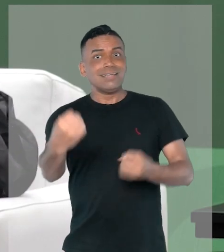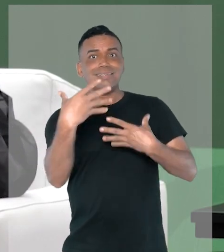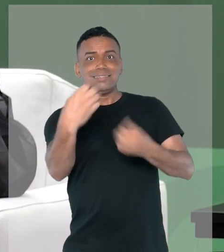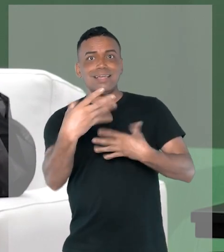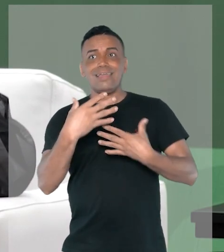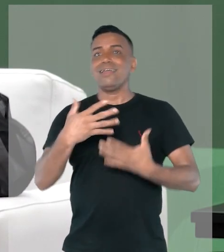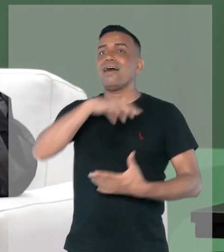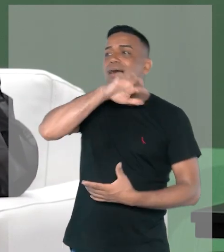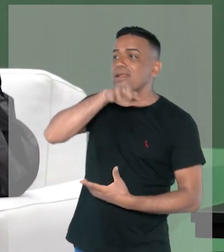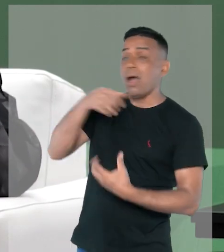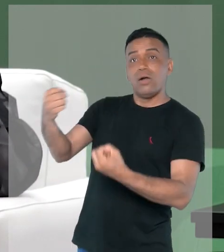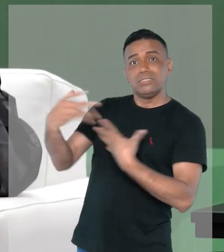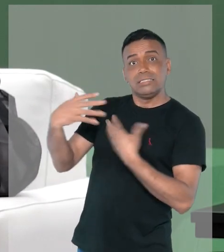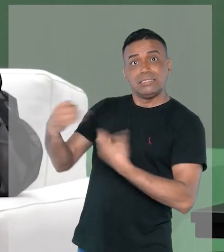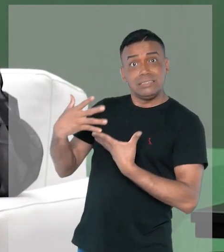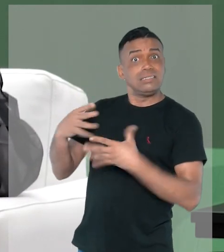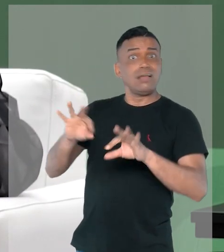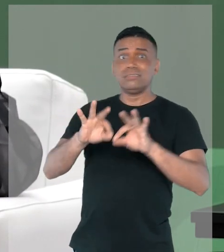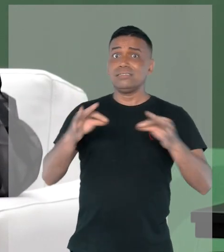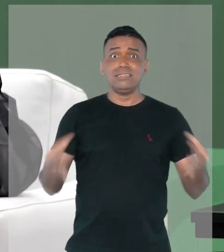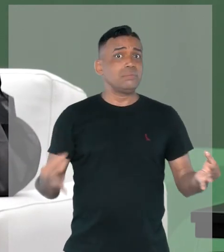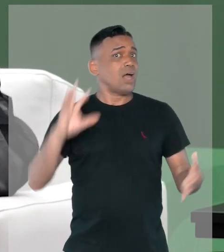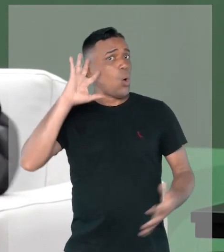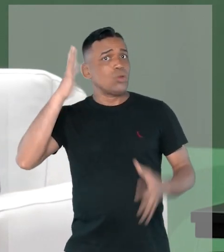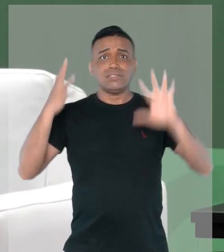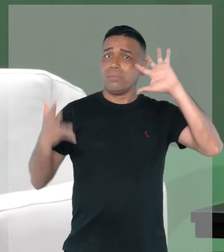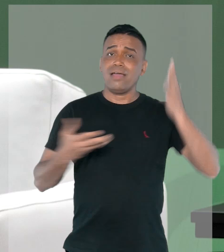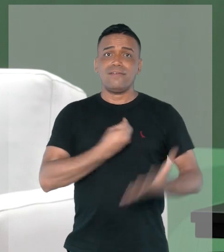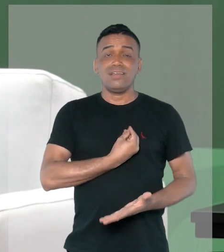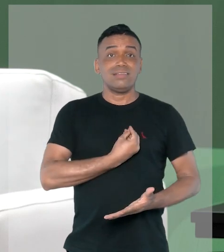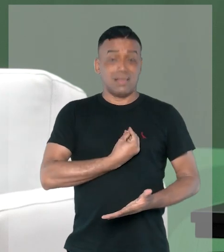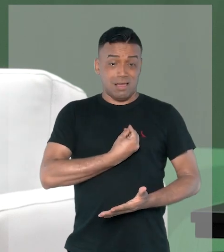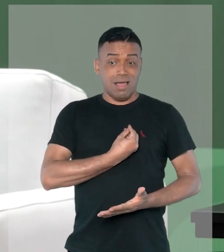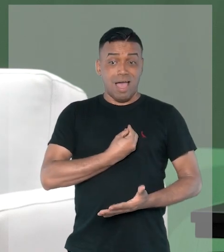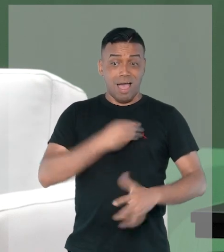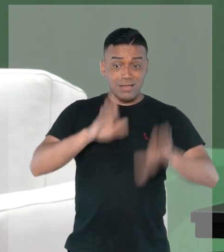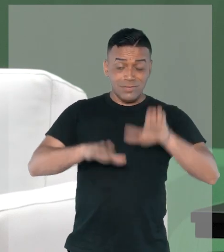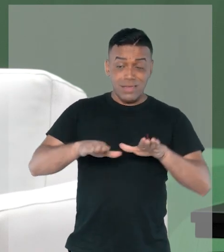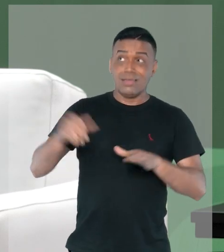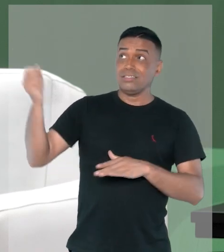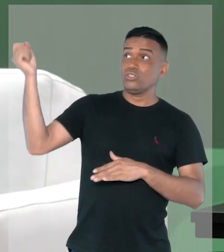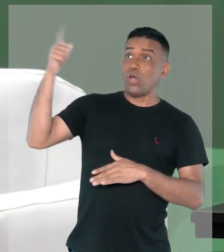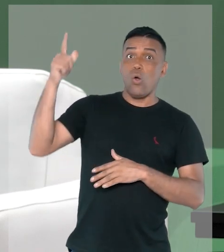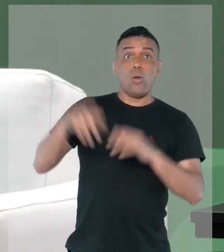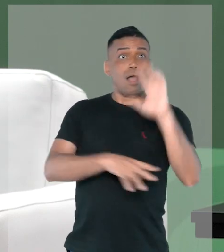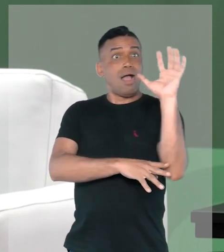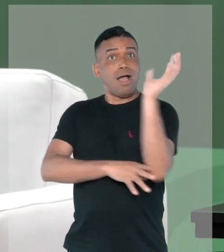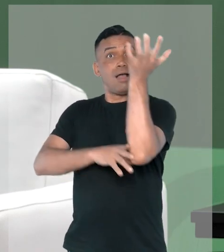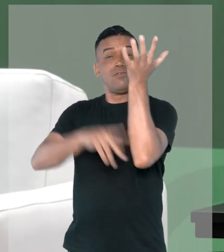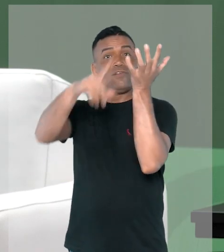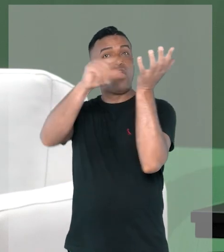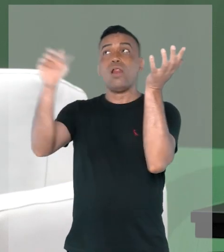os bichinhos, né? As coisas simples do dia a dia. Às vezes é um raio de sol que bate numa folha. Você fala, que